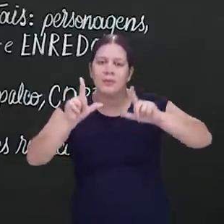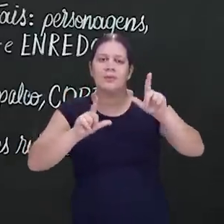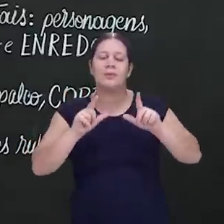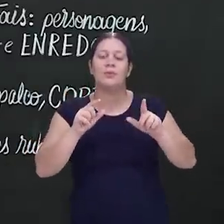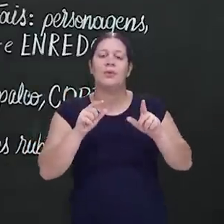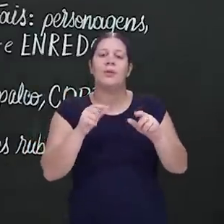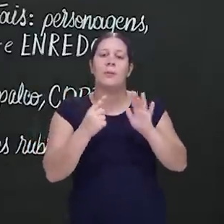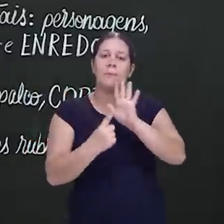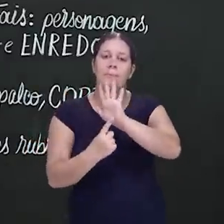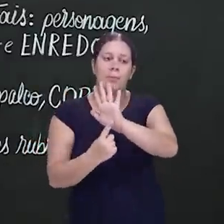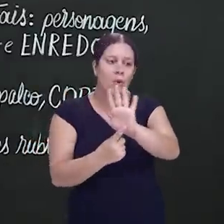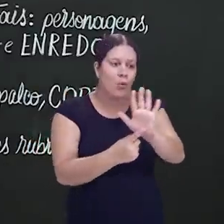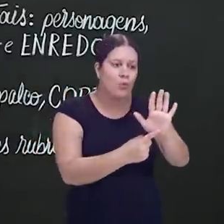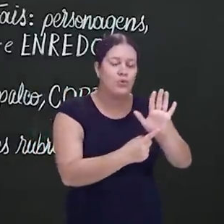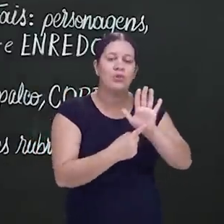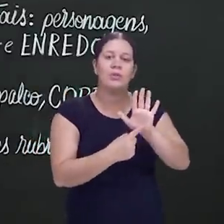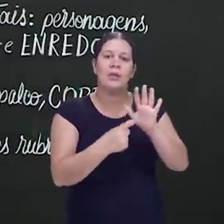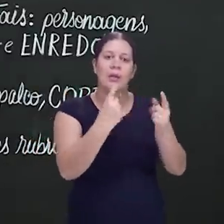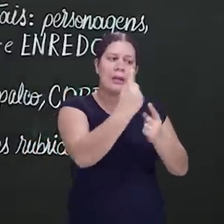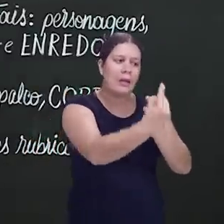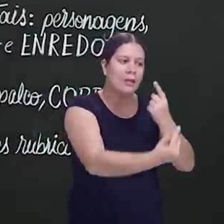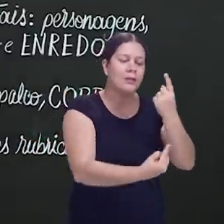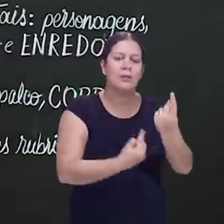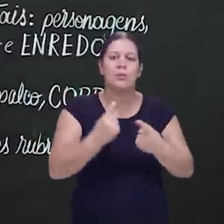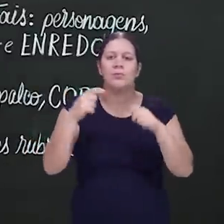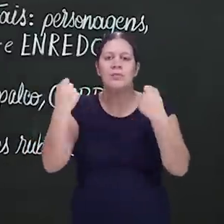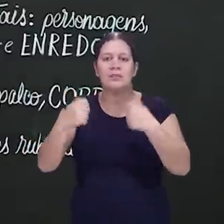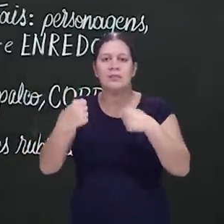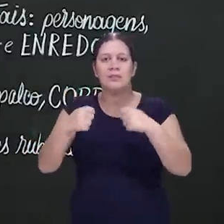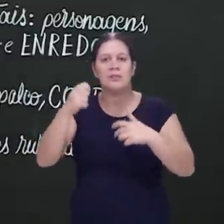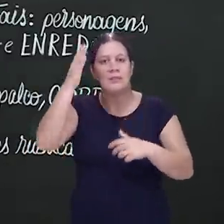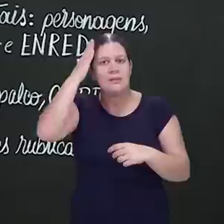as indicações de cena. Assim, por que eu